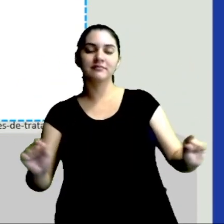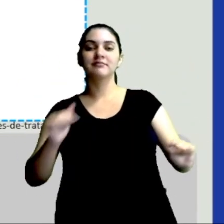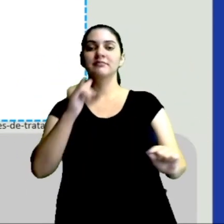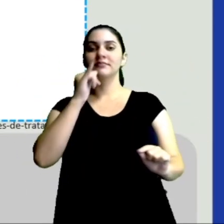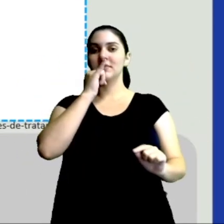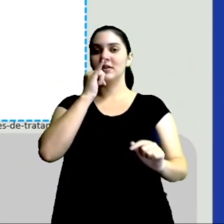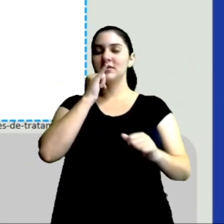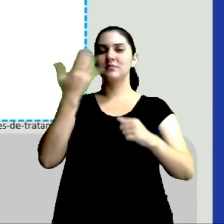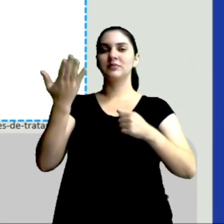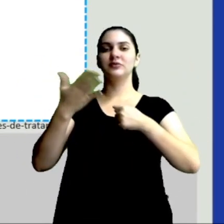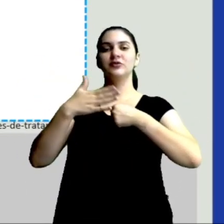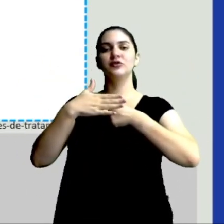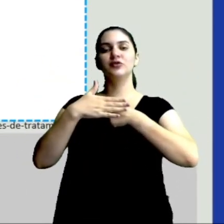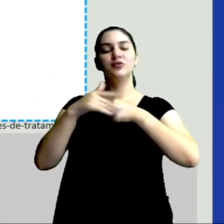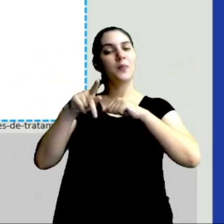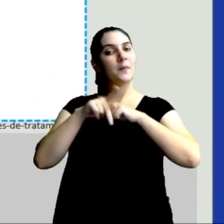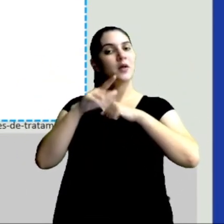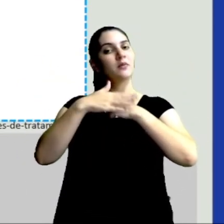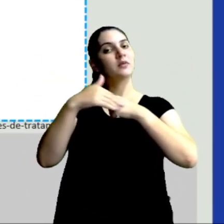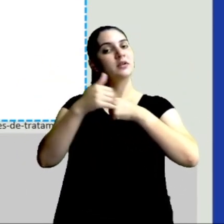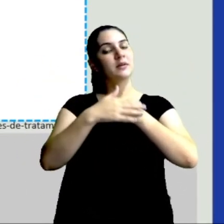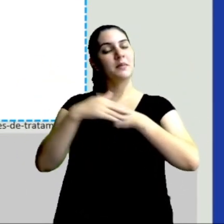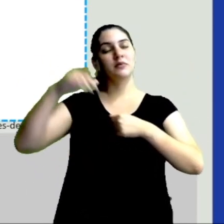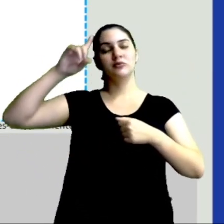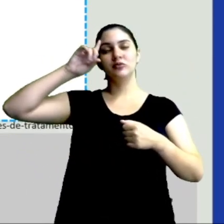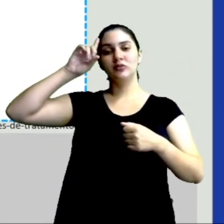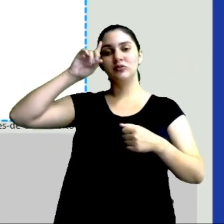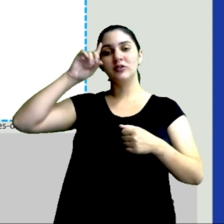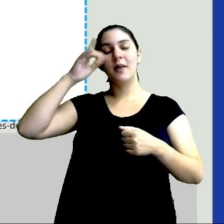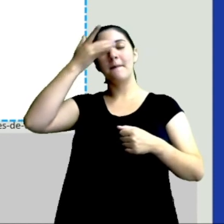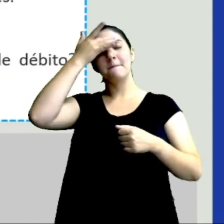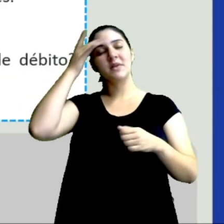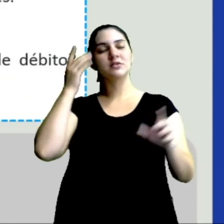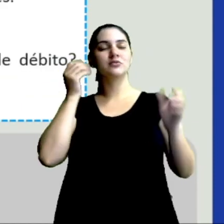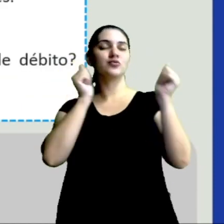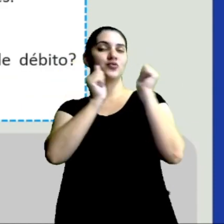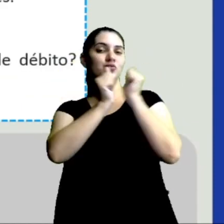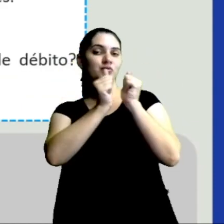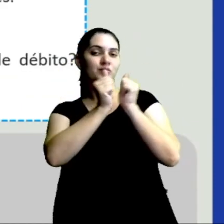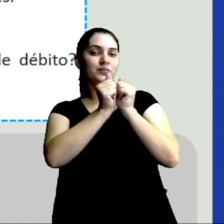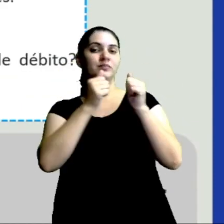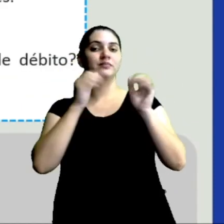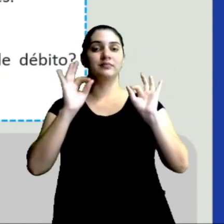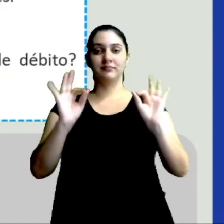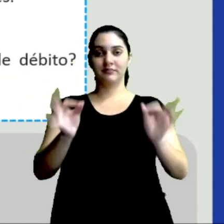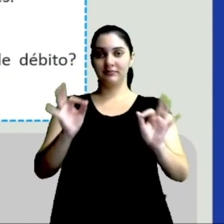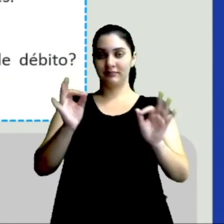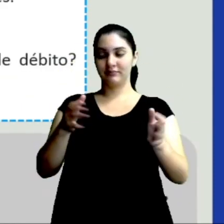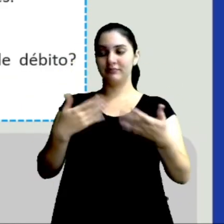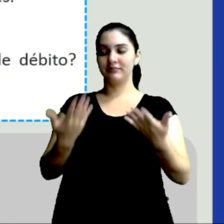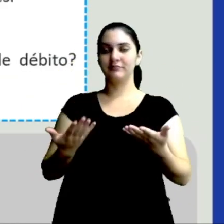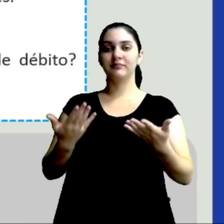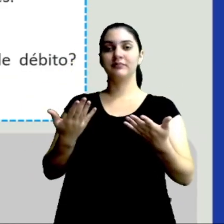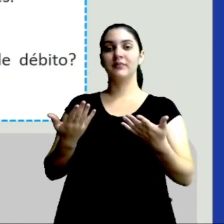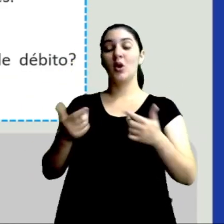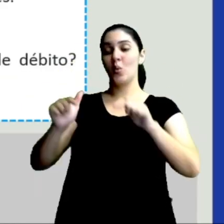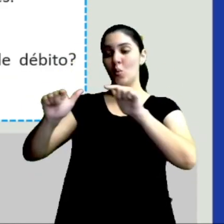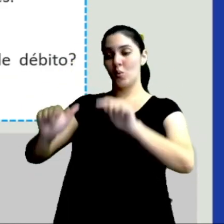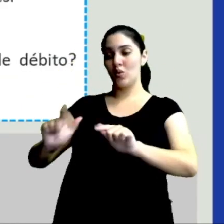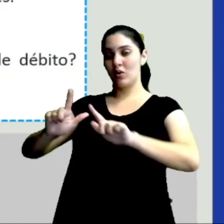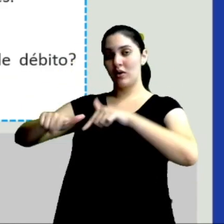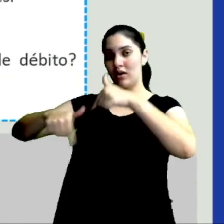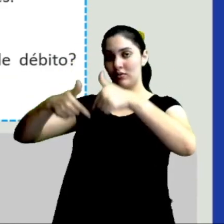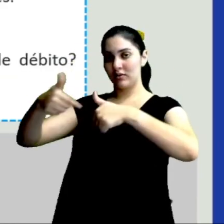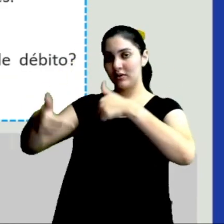um tratamento mais no dia a dia com pessoas próximas, certo? O ambiente de trabalho,